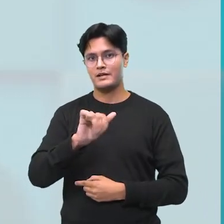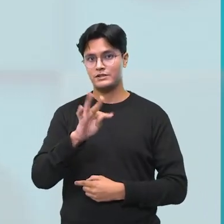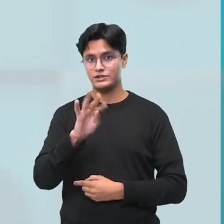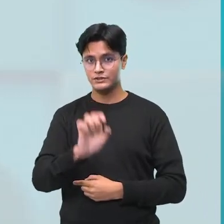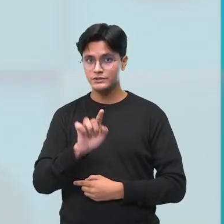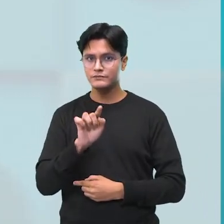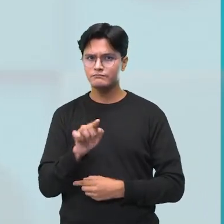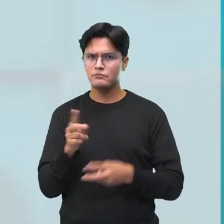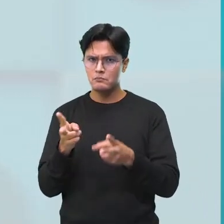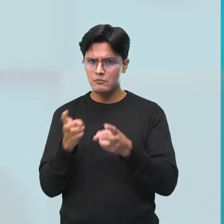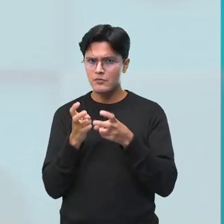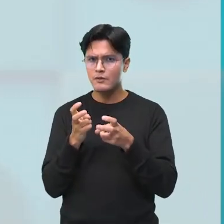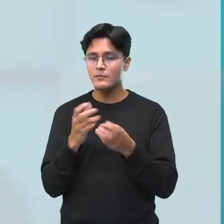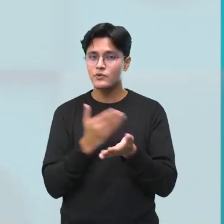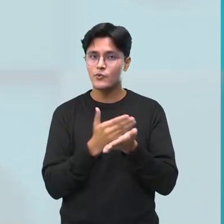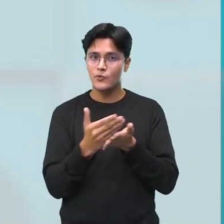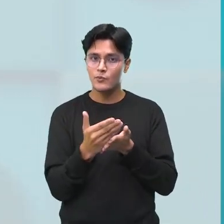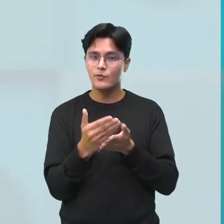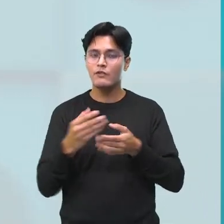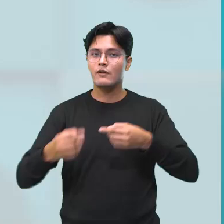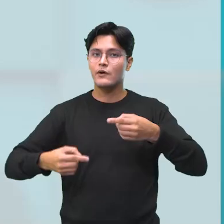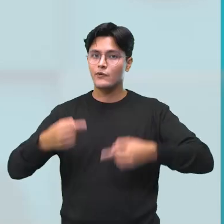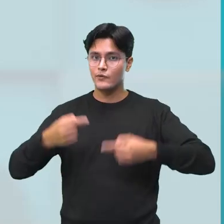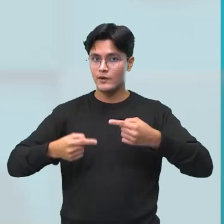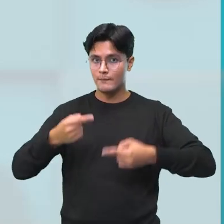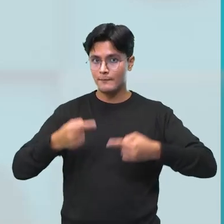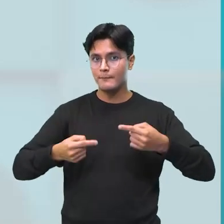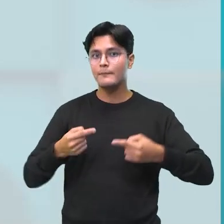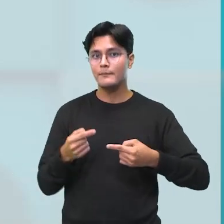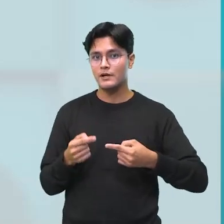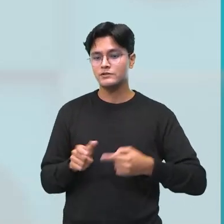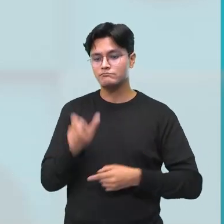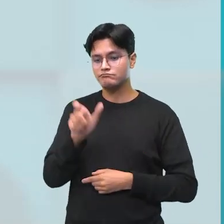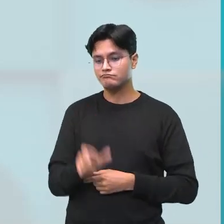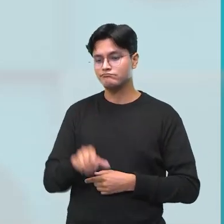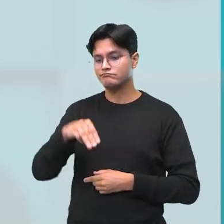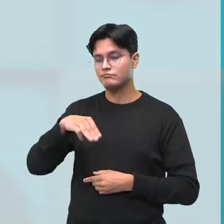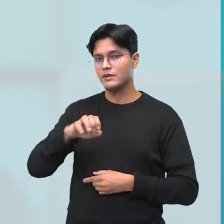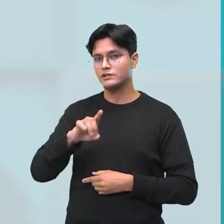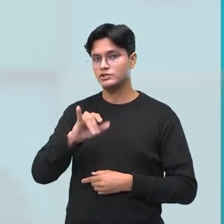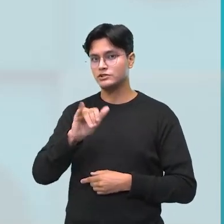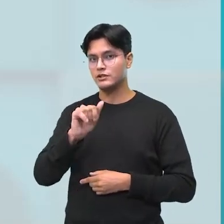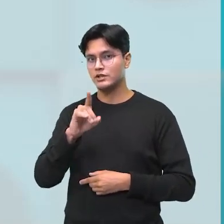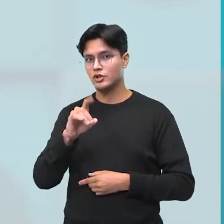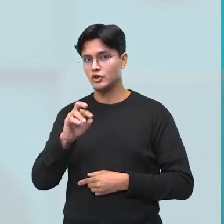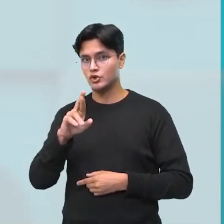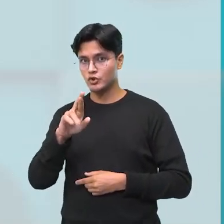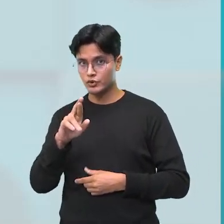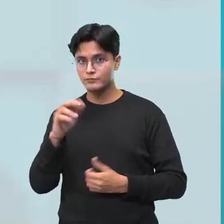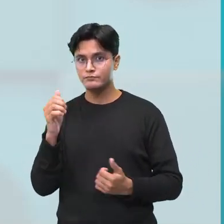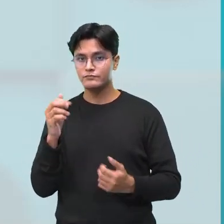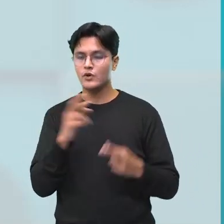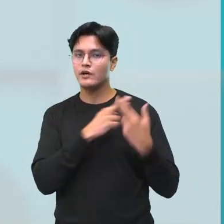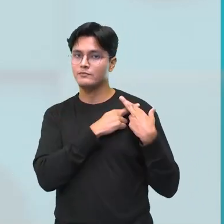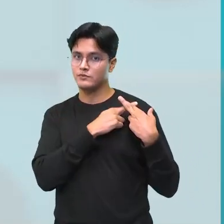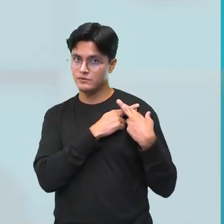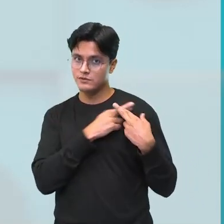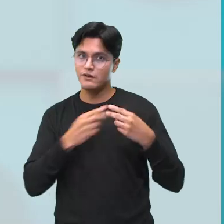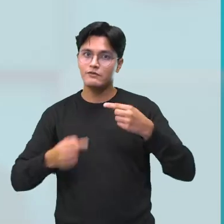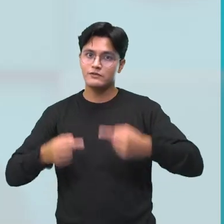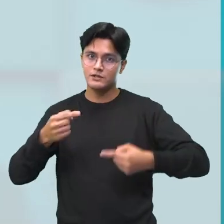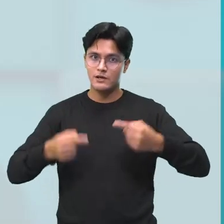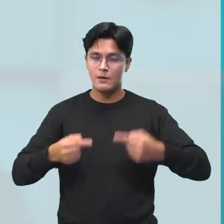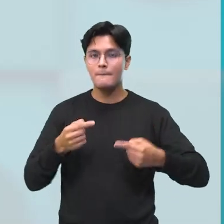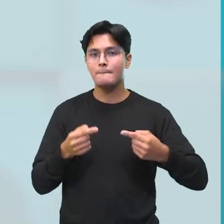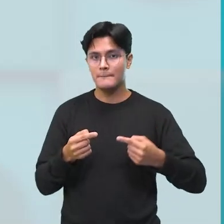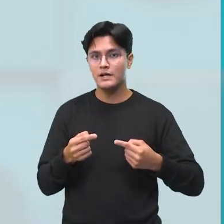que para iniciar o debate, ali o mediador, nós vamos já ver esses termos, tá? Mas o mediador, que é a pessoa que estava ali mediando o debate, né,